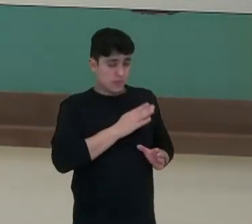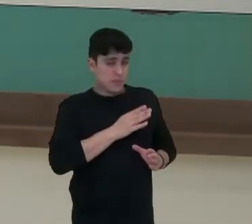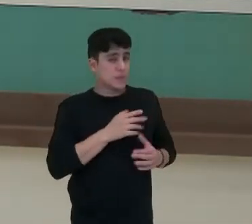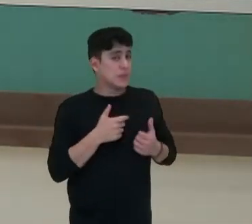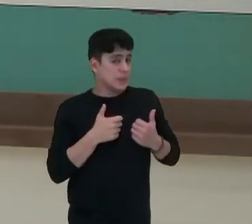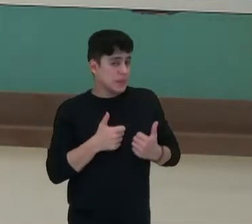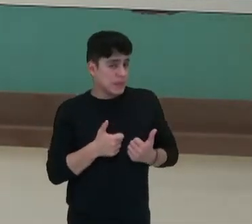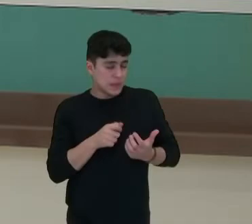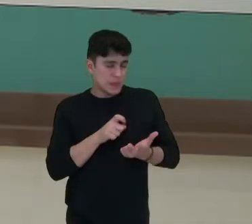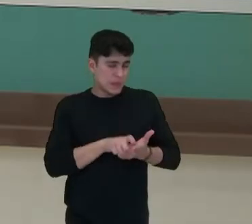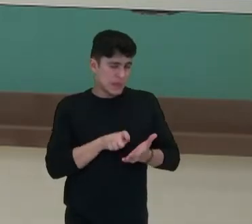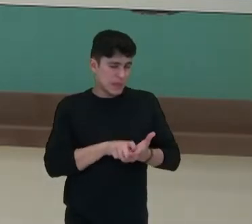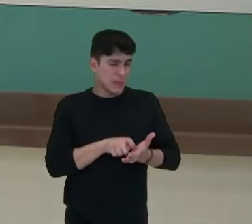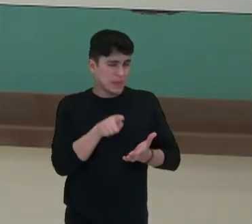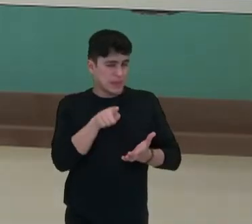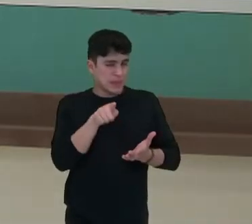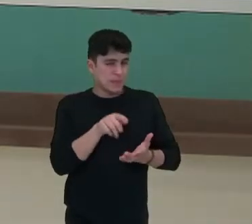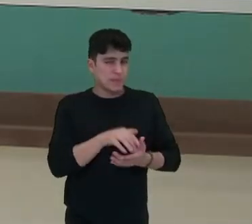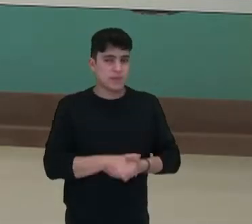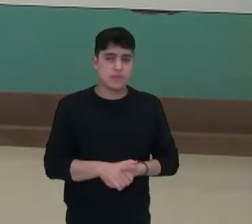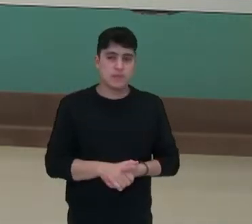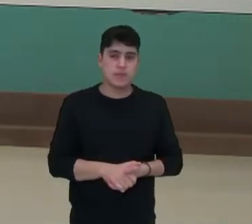para vocês anotarem e eu já retorno.